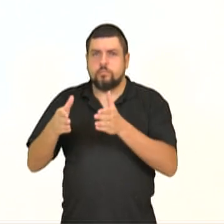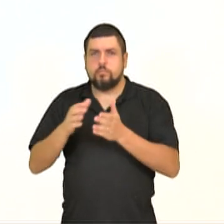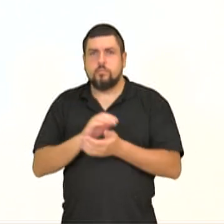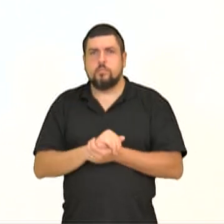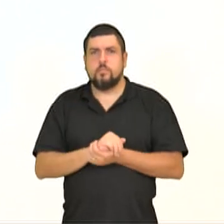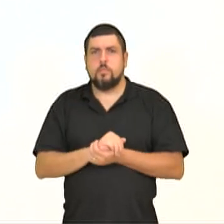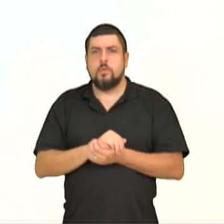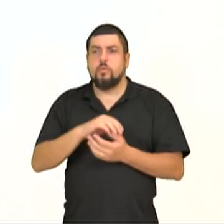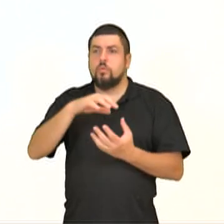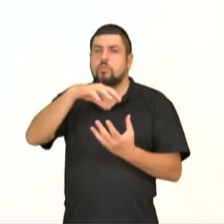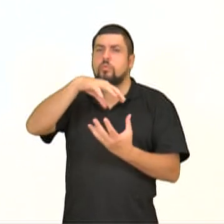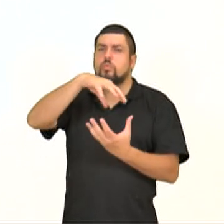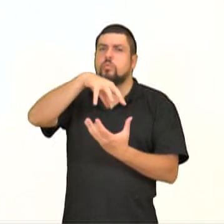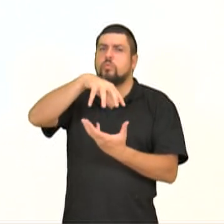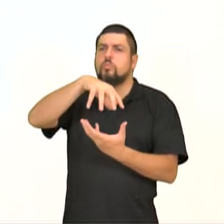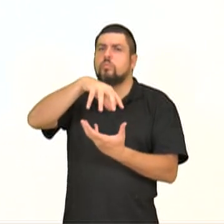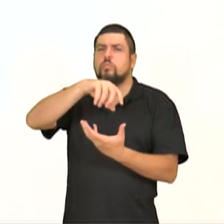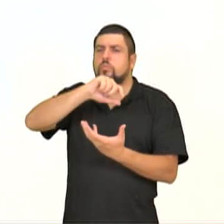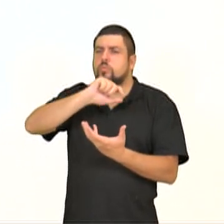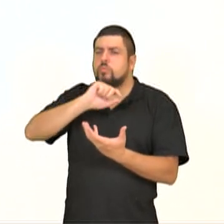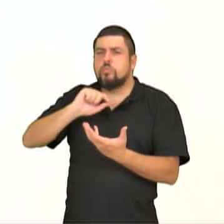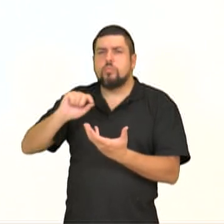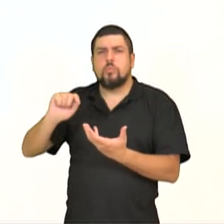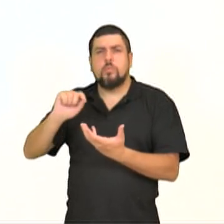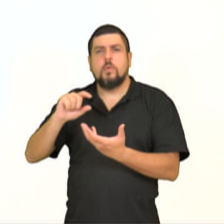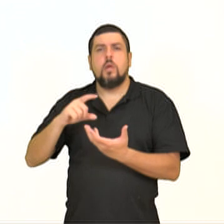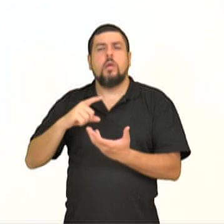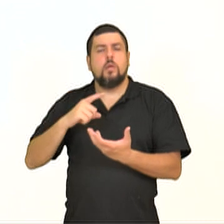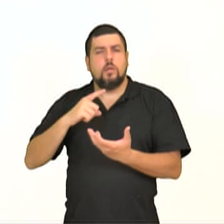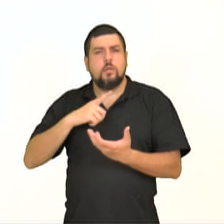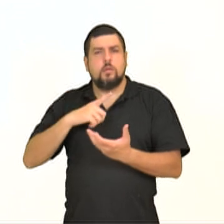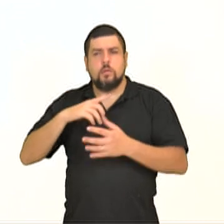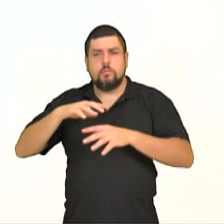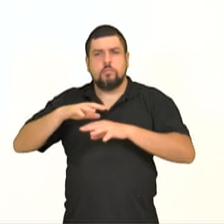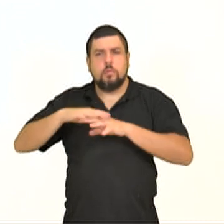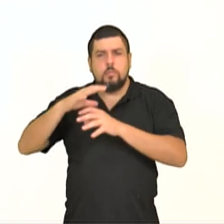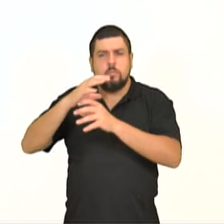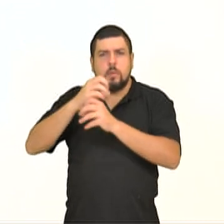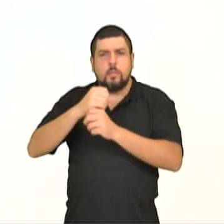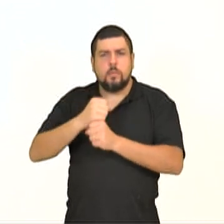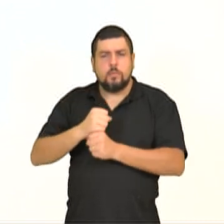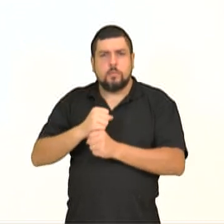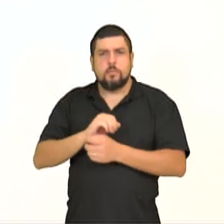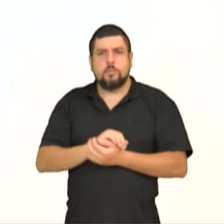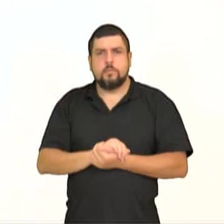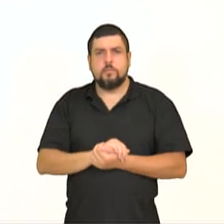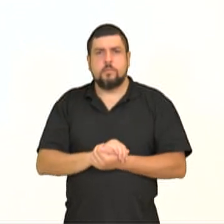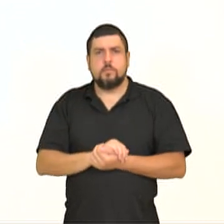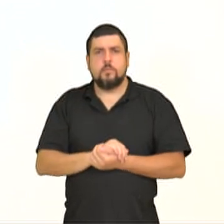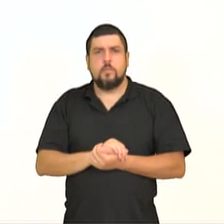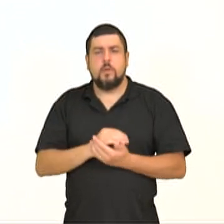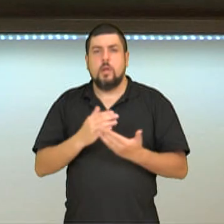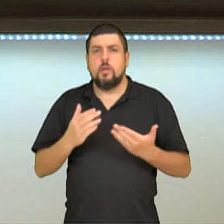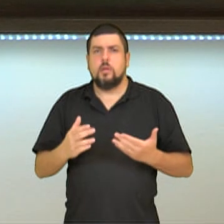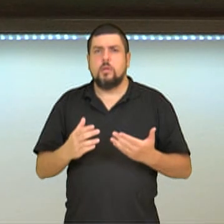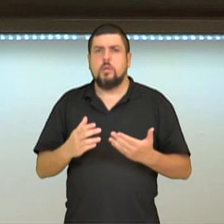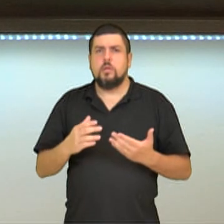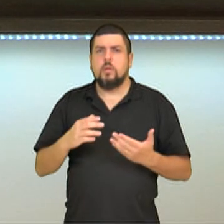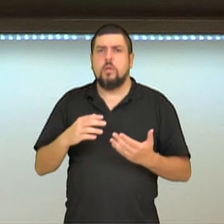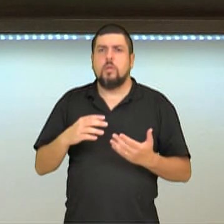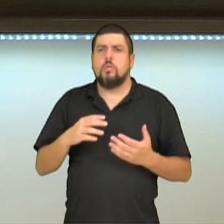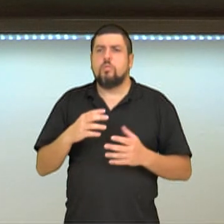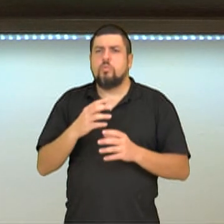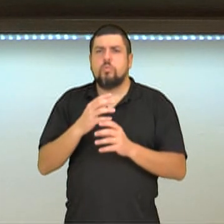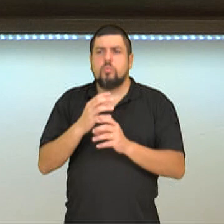mundo inteiro segue esta ordem na resolução de uma expressão. Ah, prof, então quer dizer que o mundo inteiro pensa primeiro